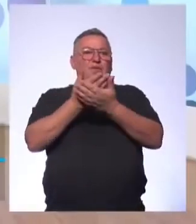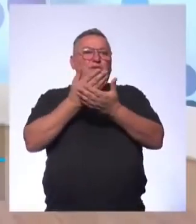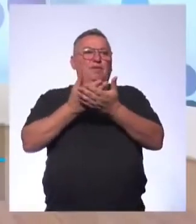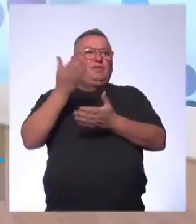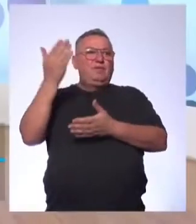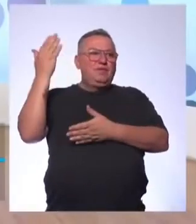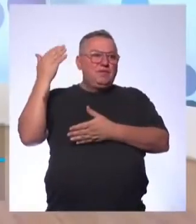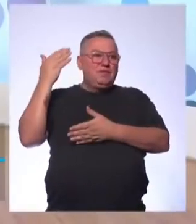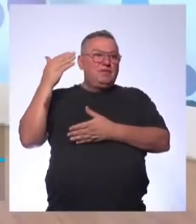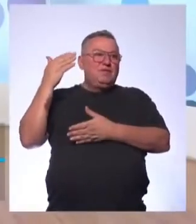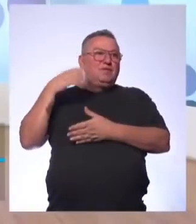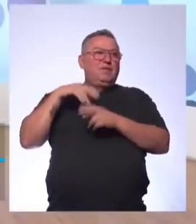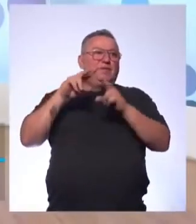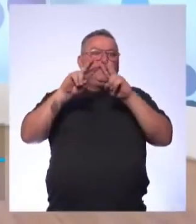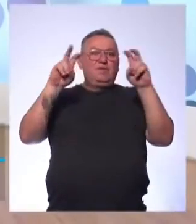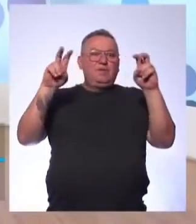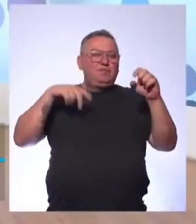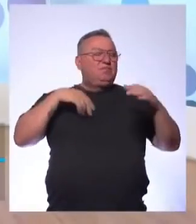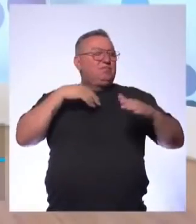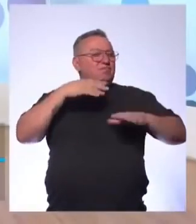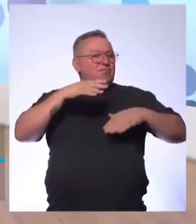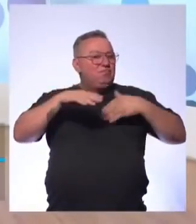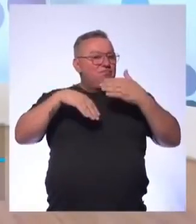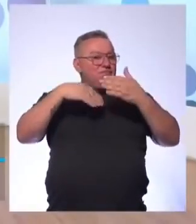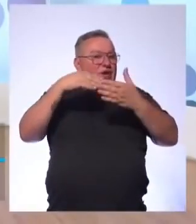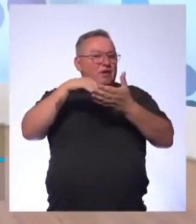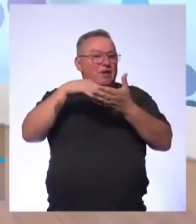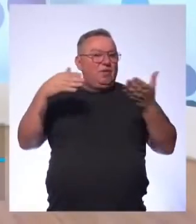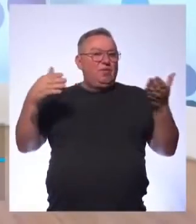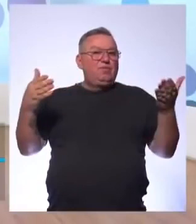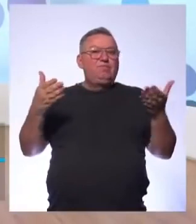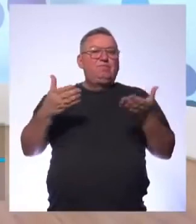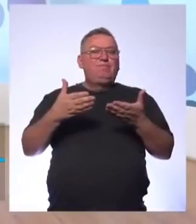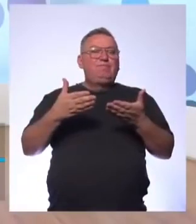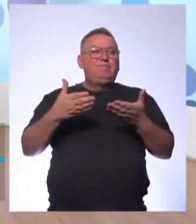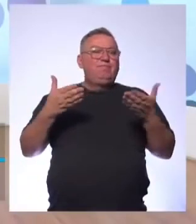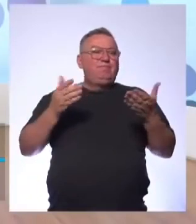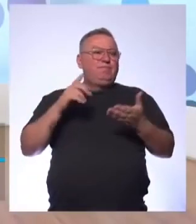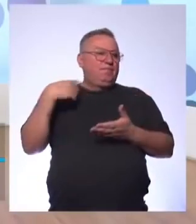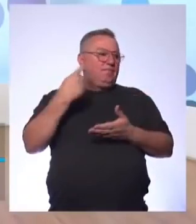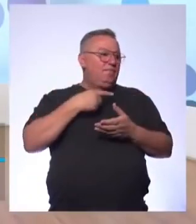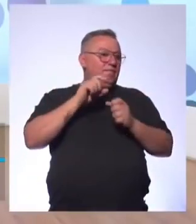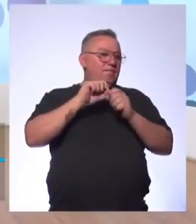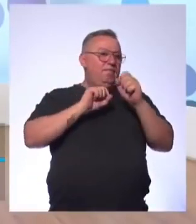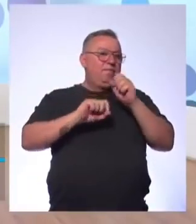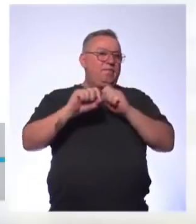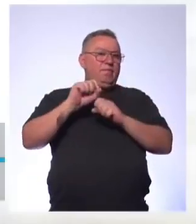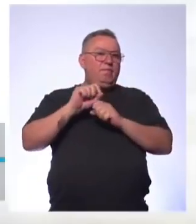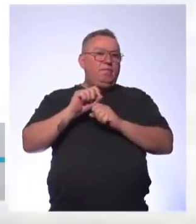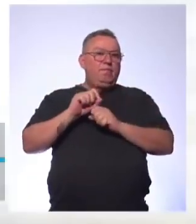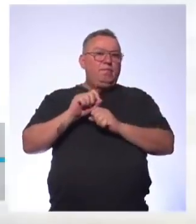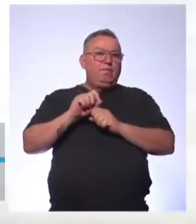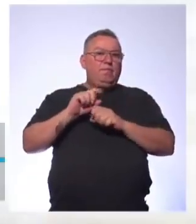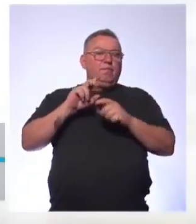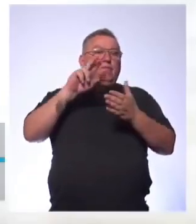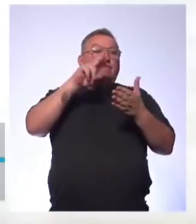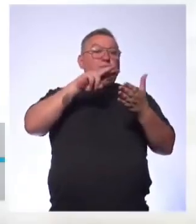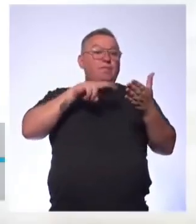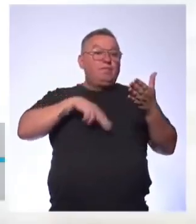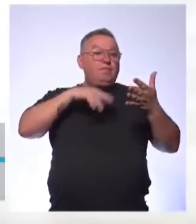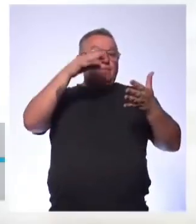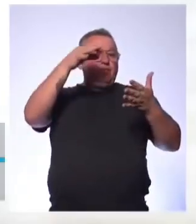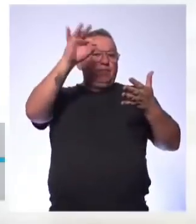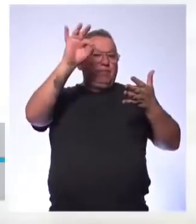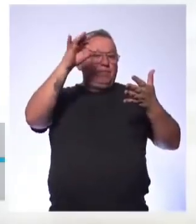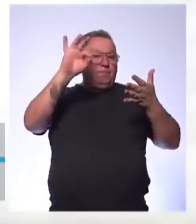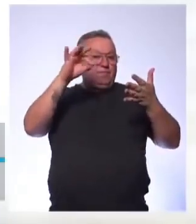Também. Tá, sim, já é um assunto que a gente vem trabalhando bastante. Então, agora, nós vamos fazer o scanning, né, que é a leitura